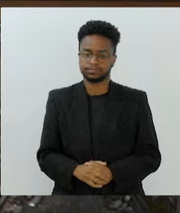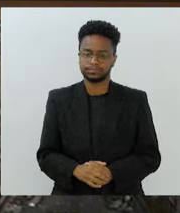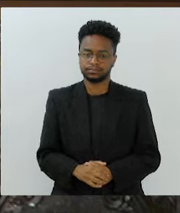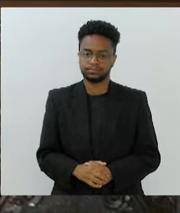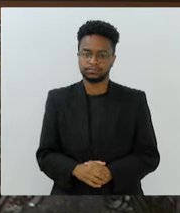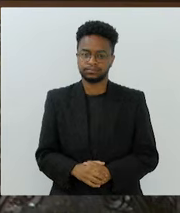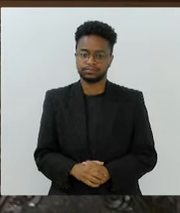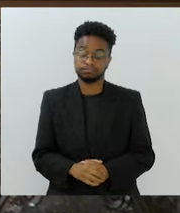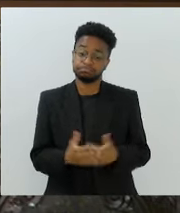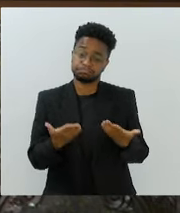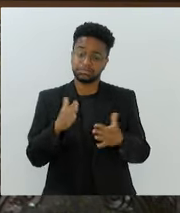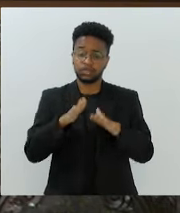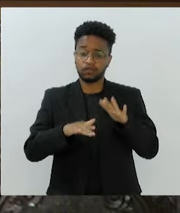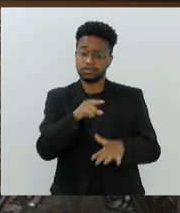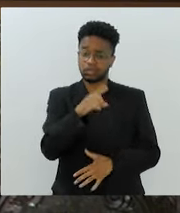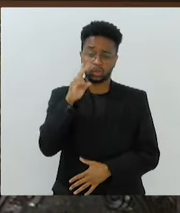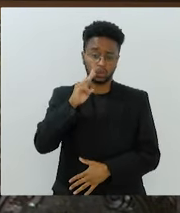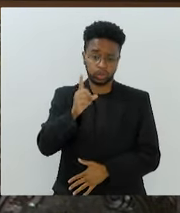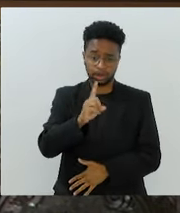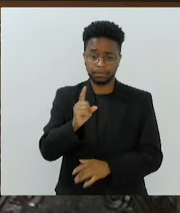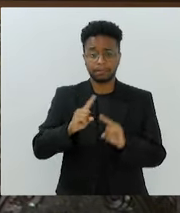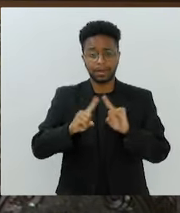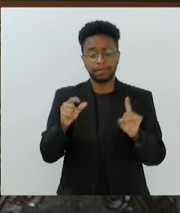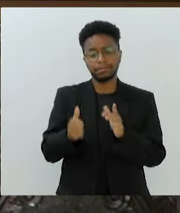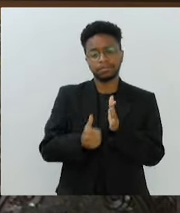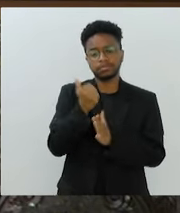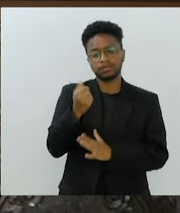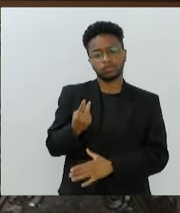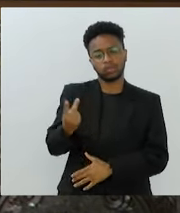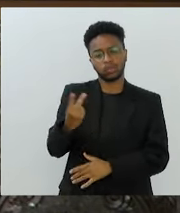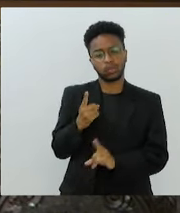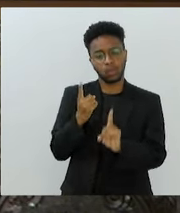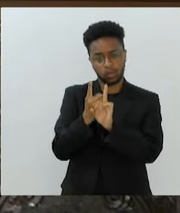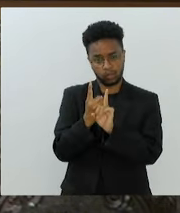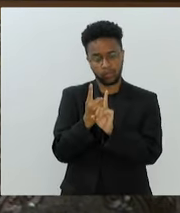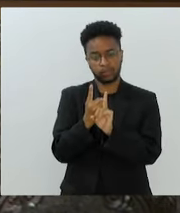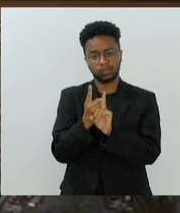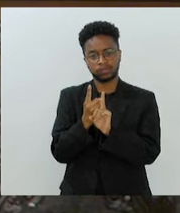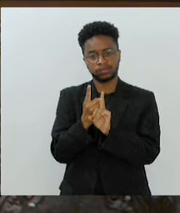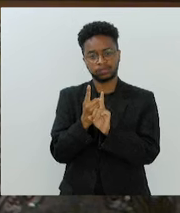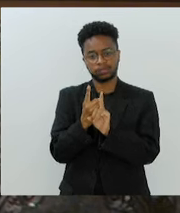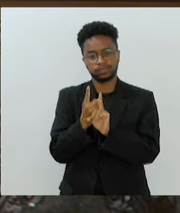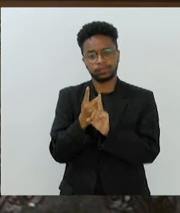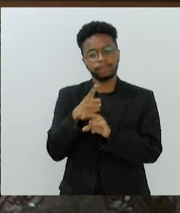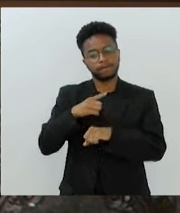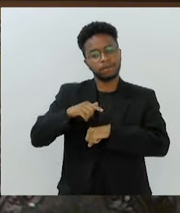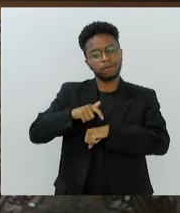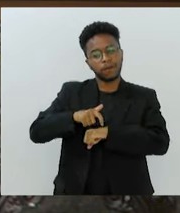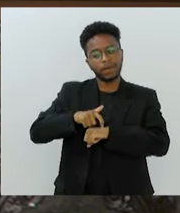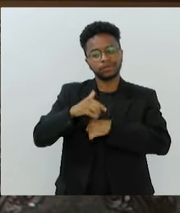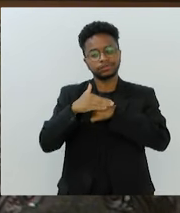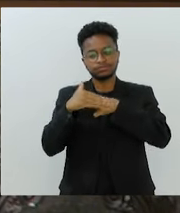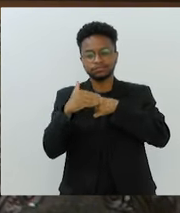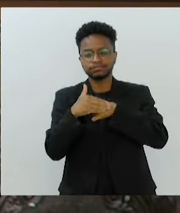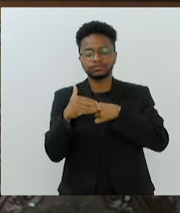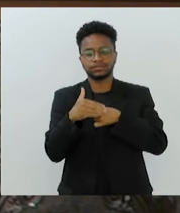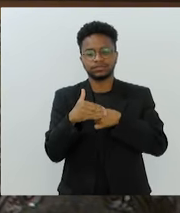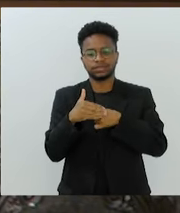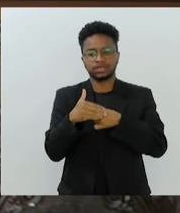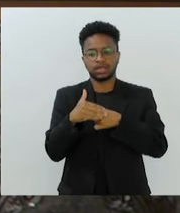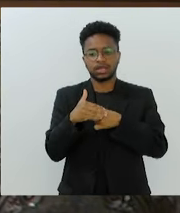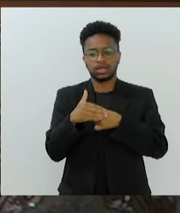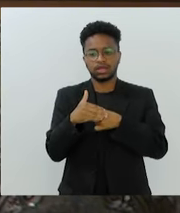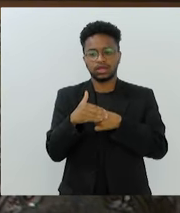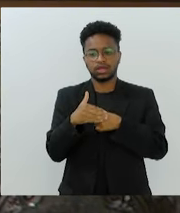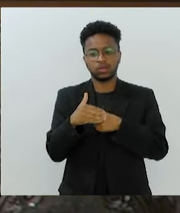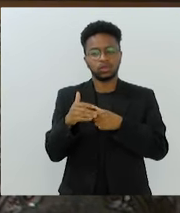Você não deve lembrar, mas o nosso primeiro encontro, né, momento afetivo, foi na Raquete